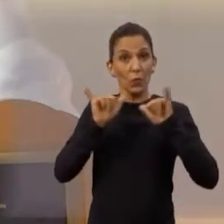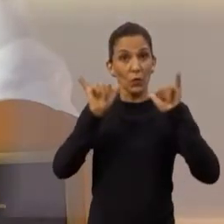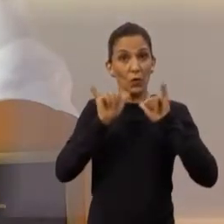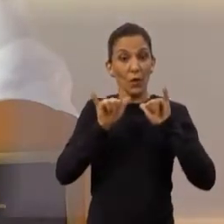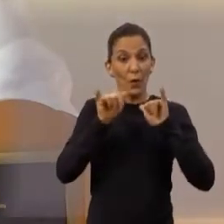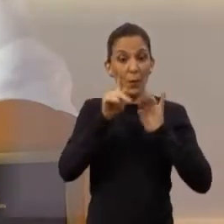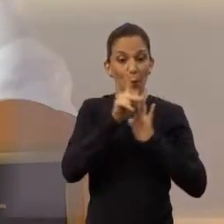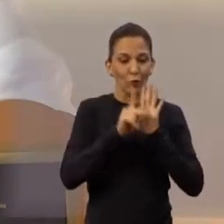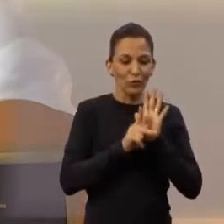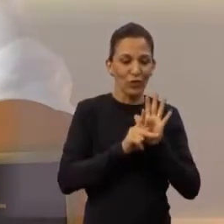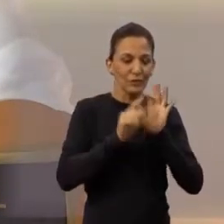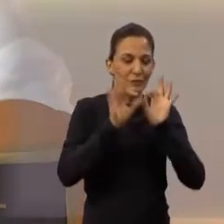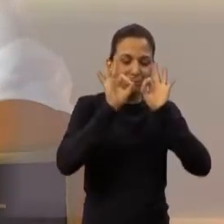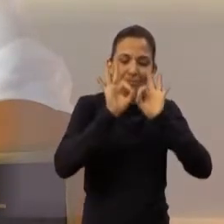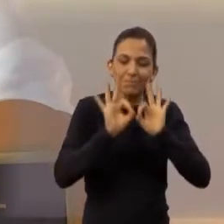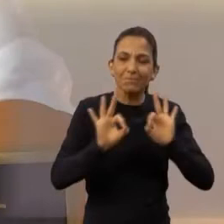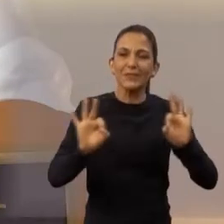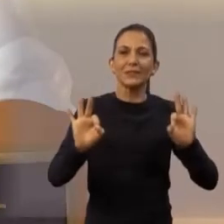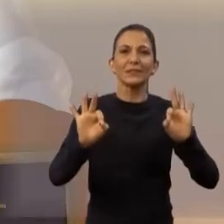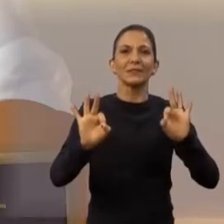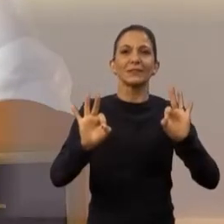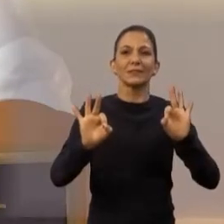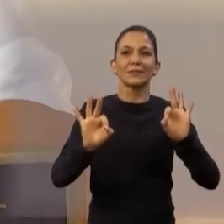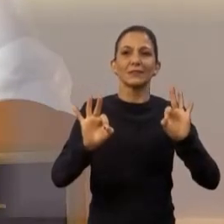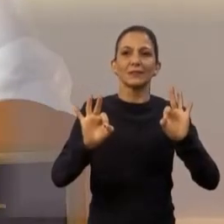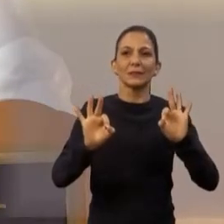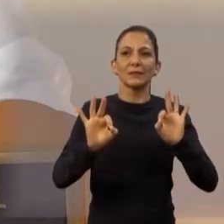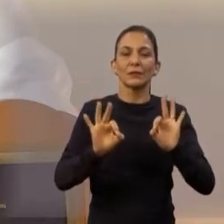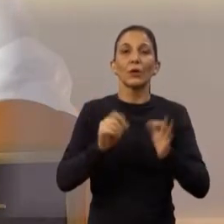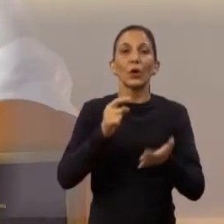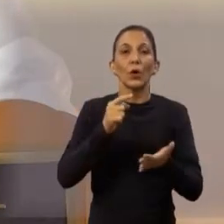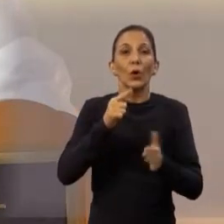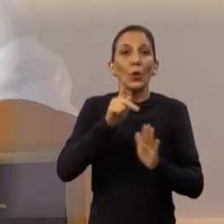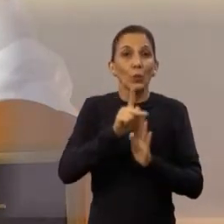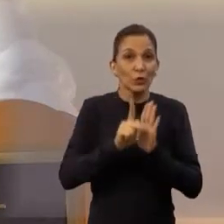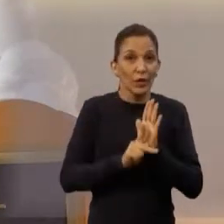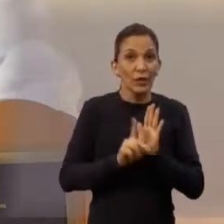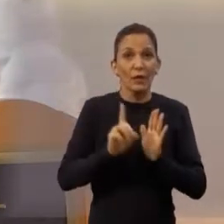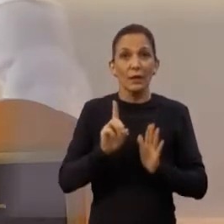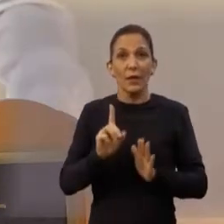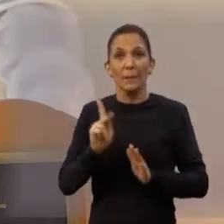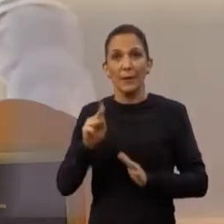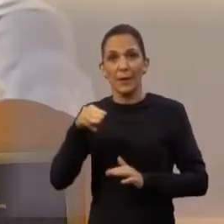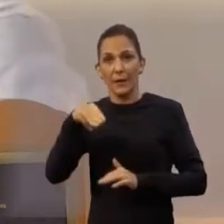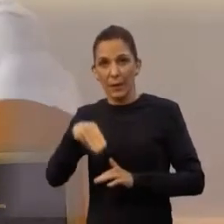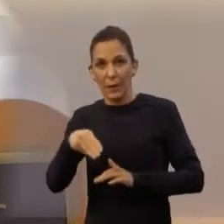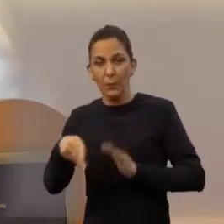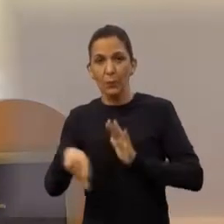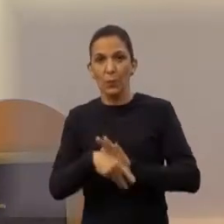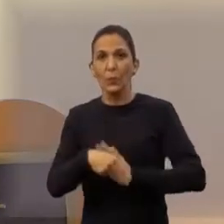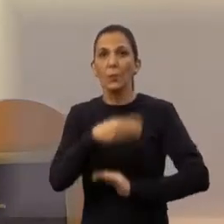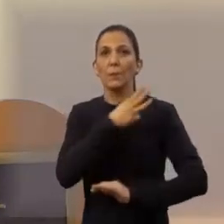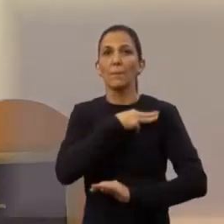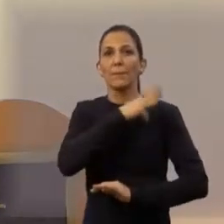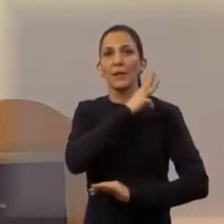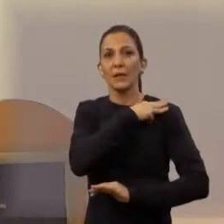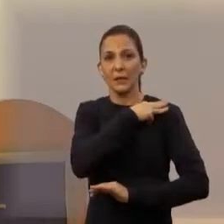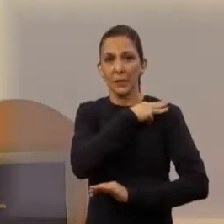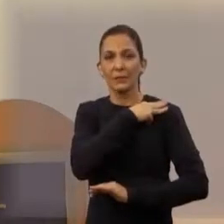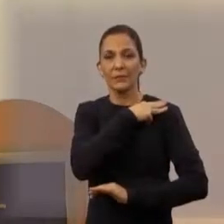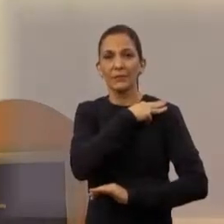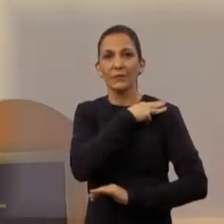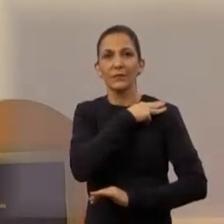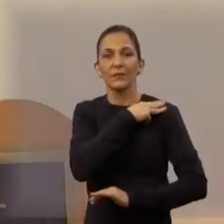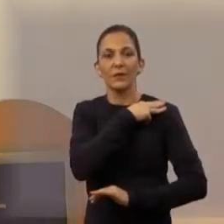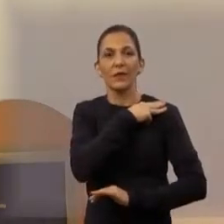projeto maravilhoso é um projeto da ADPM Associação Desportiva da Polícia Militar e chama-se adote um